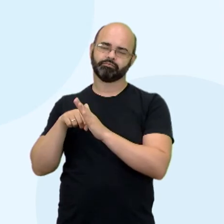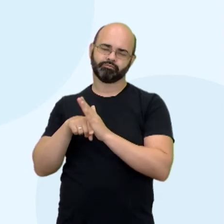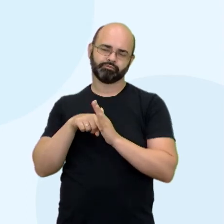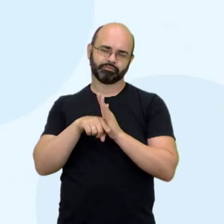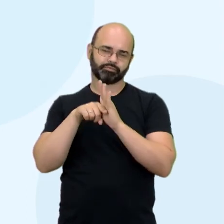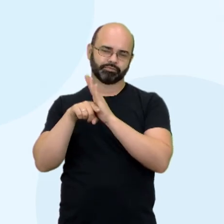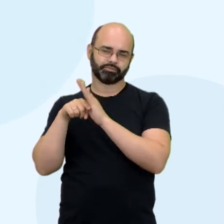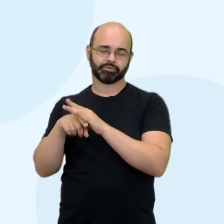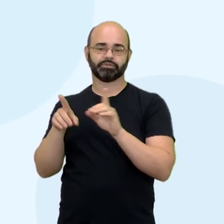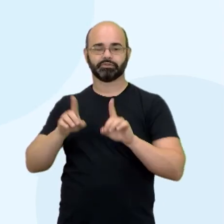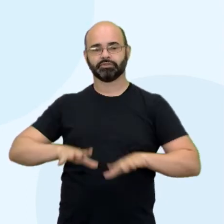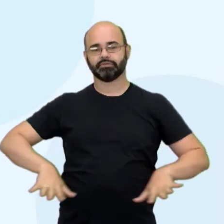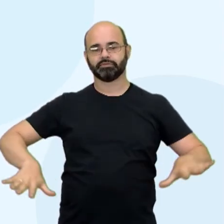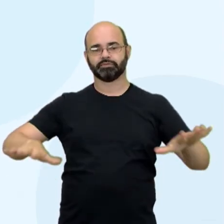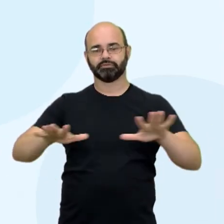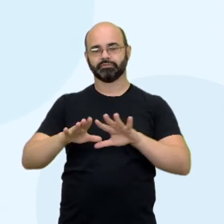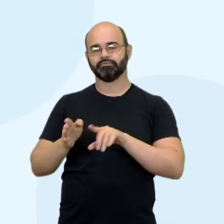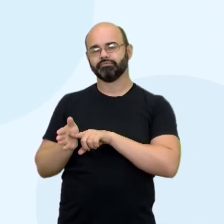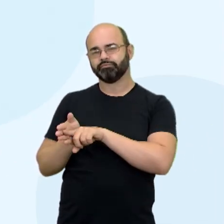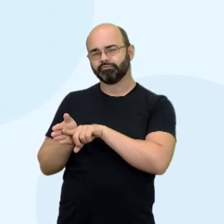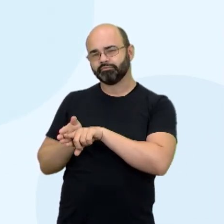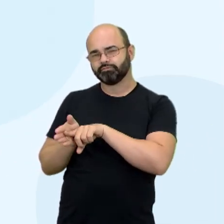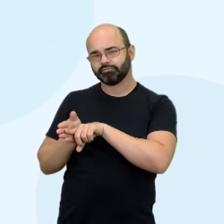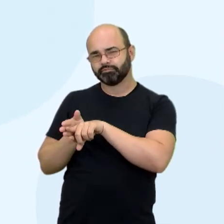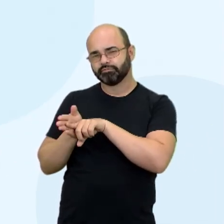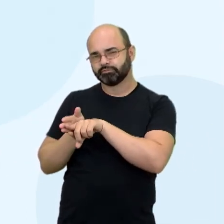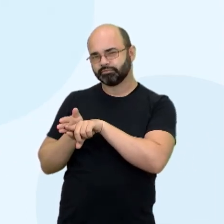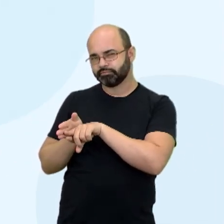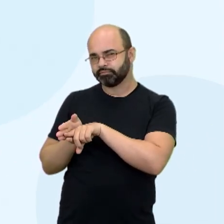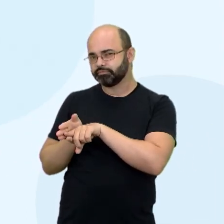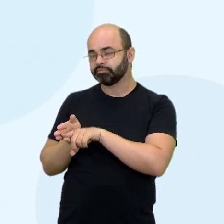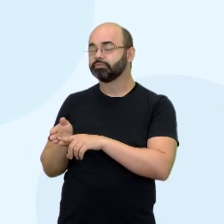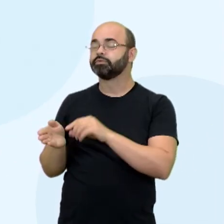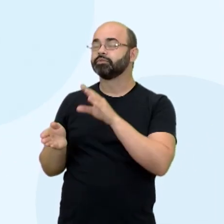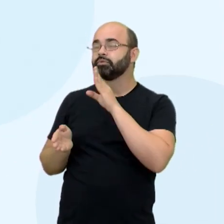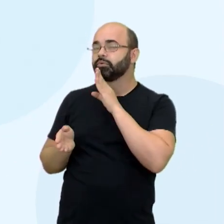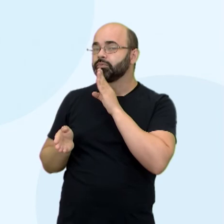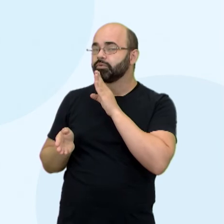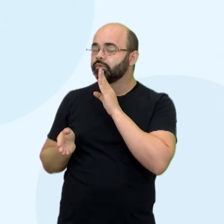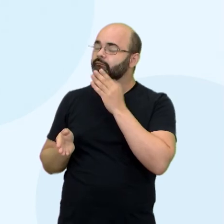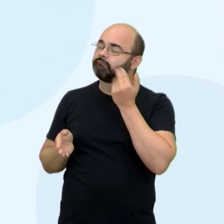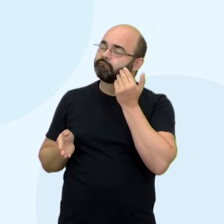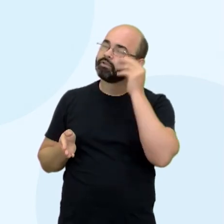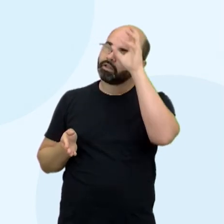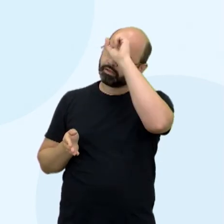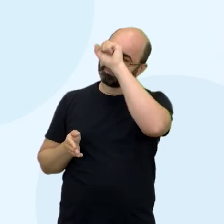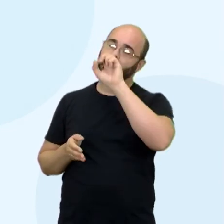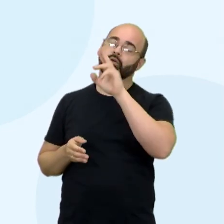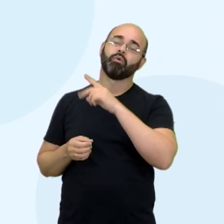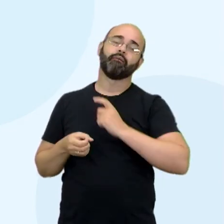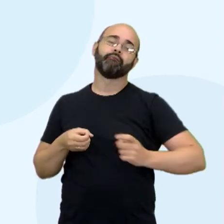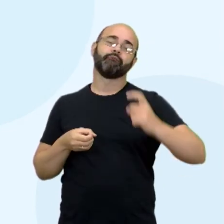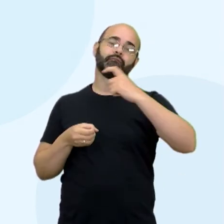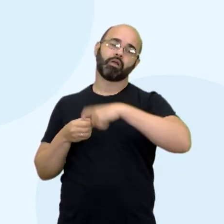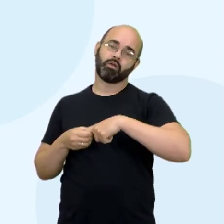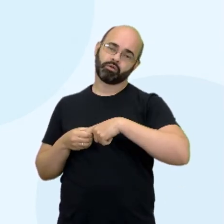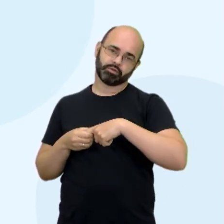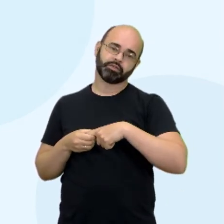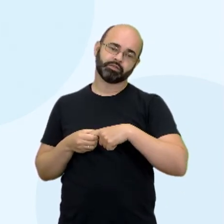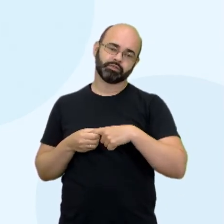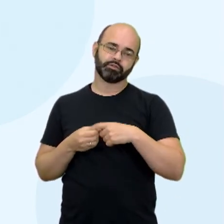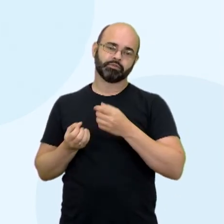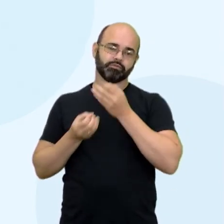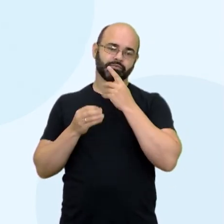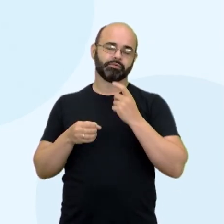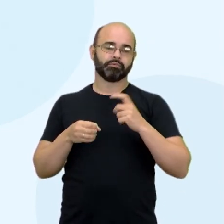censo demográfico, analisando os dados a fim de conhecê-los ou retomá-los, né? Às vezes o professor está trabalhando com vocês. E aí eu